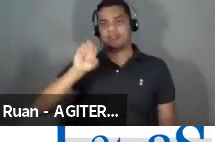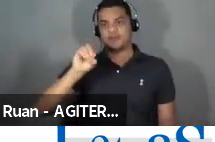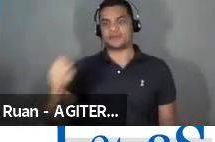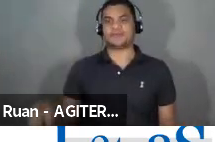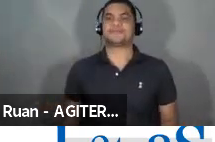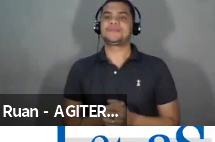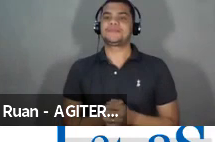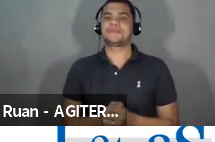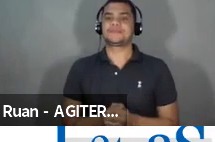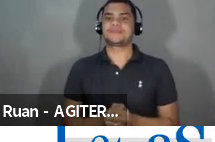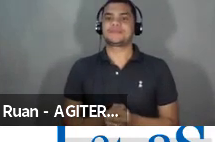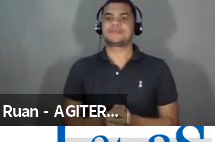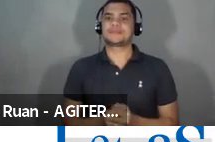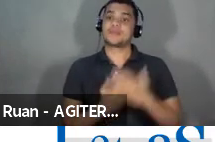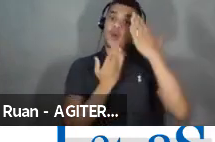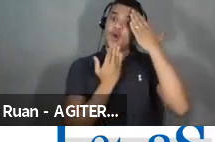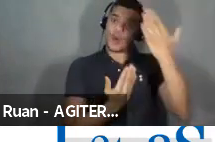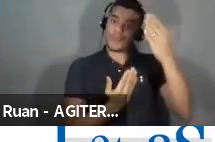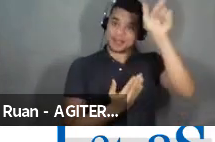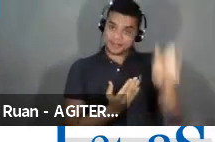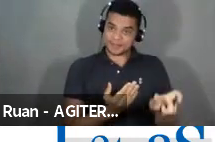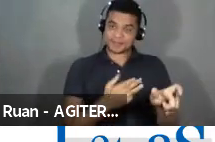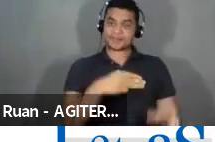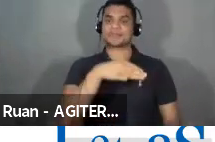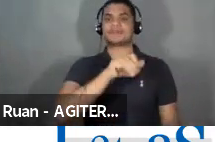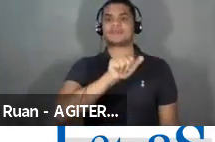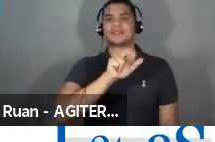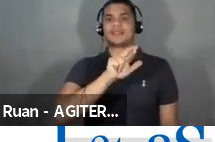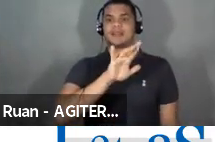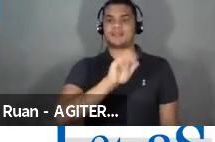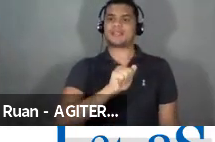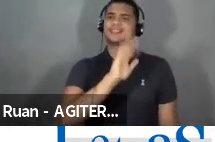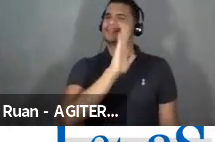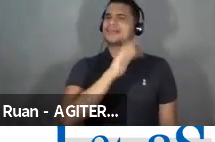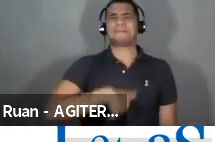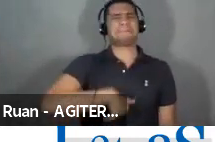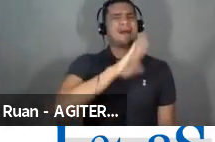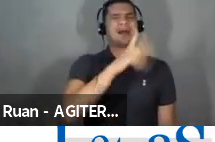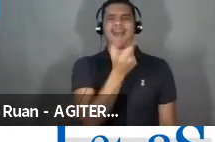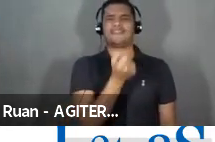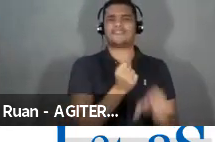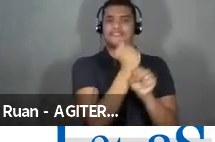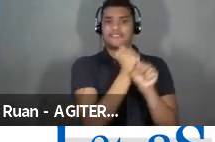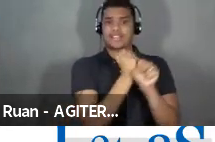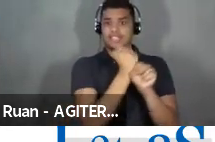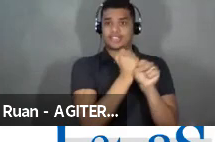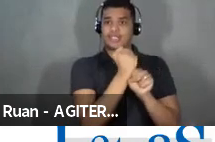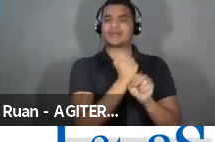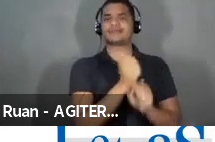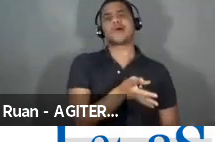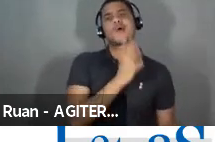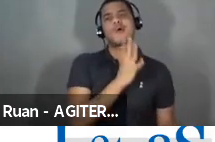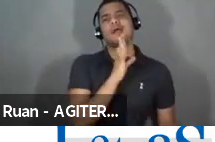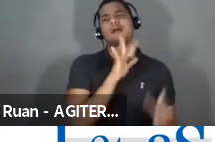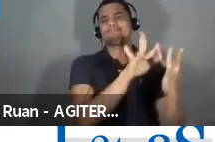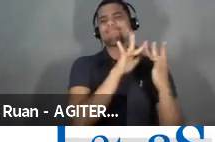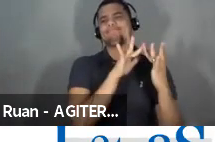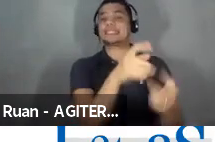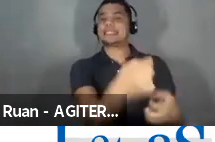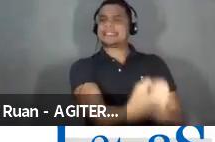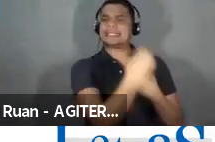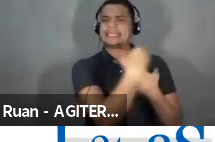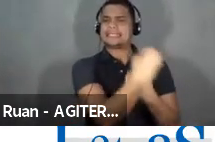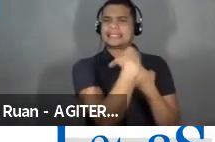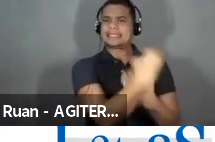Quero agradecer a você, Márcia, por ter, nesses mais de 20 anos que nós nos conhecemos, me ensinado